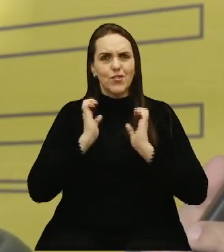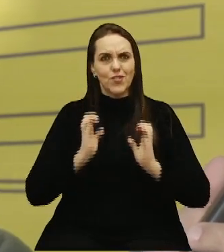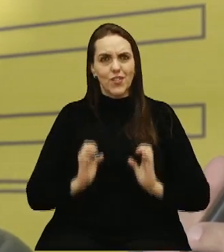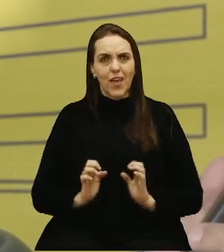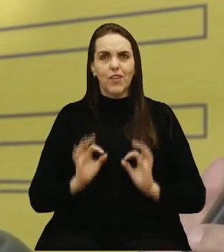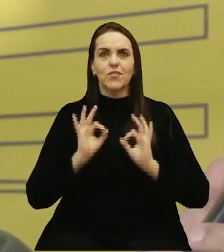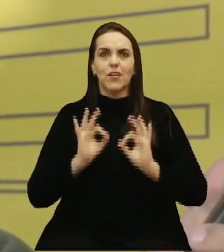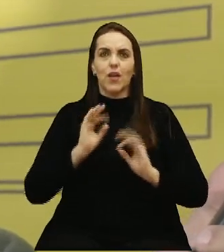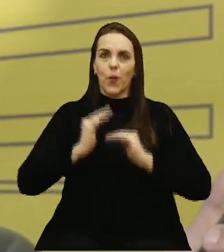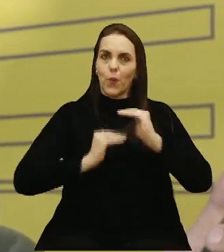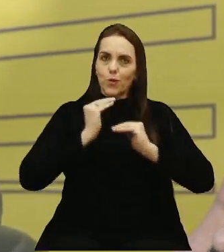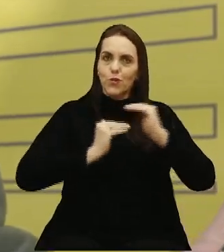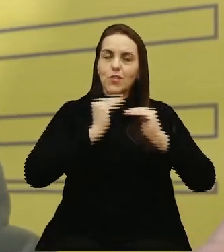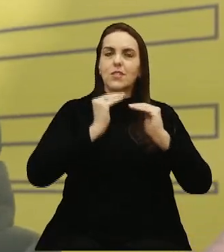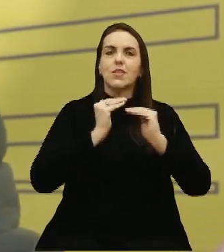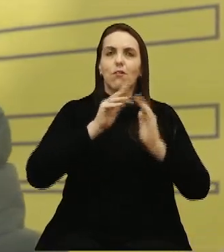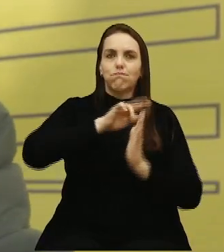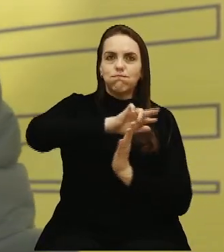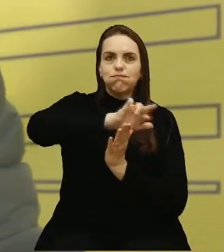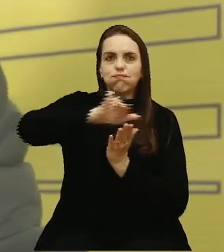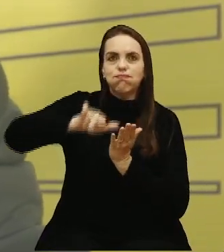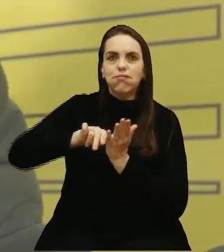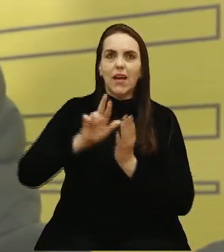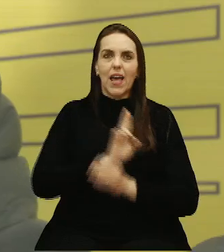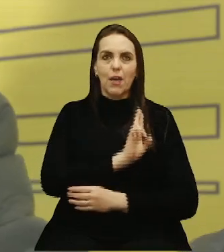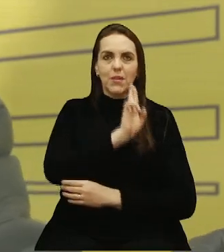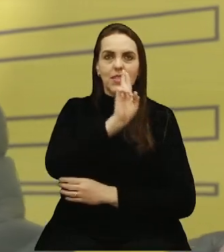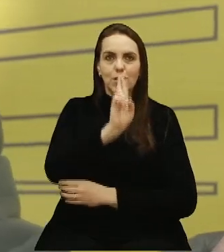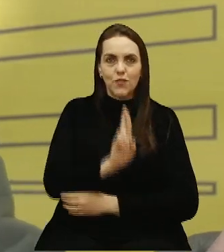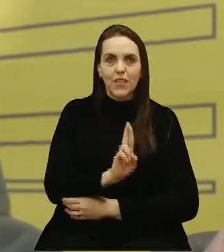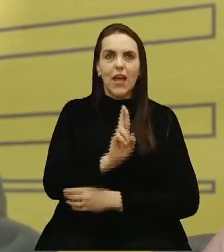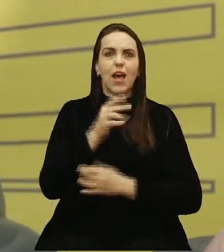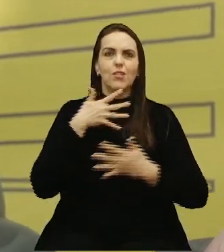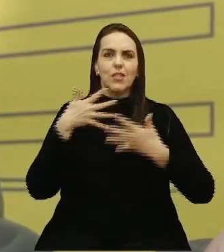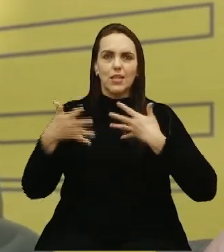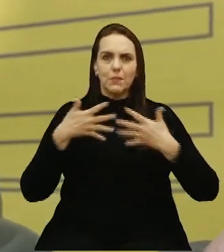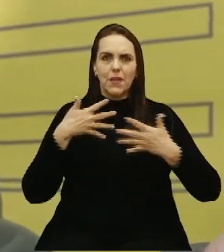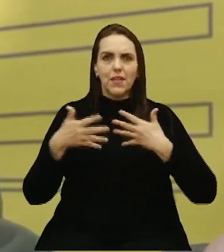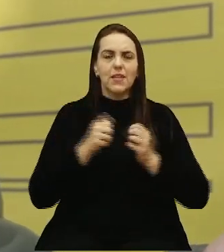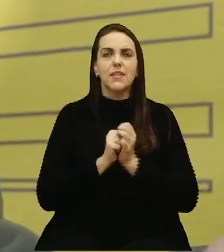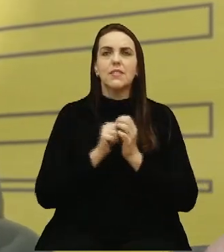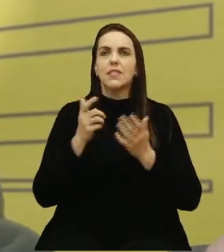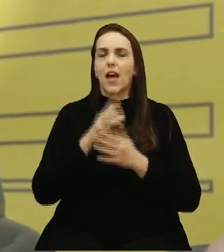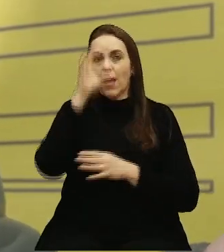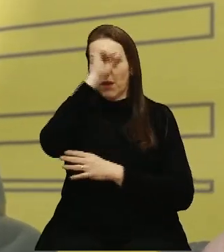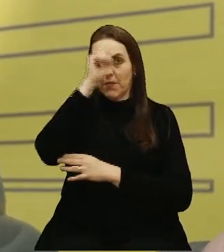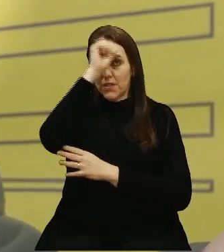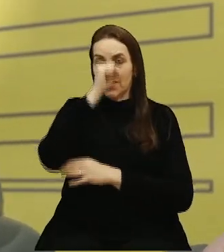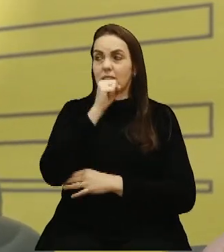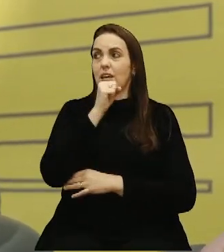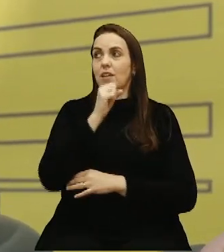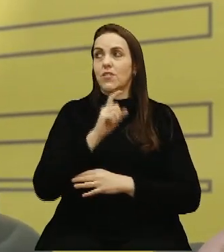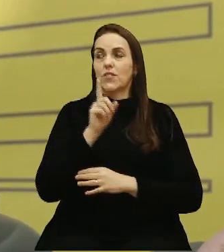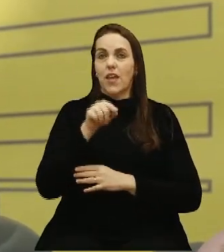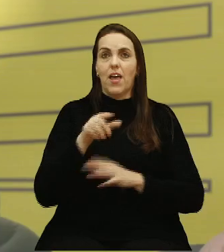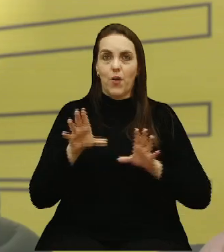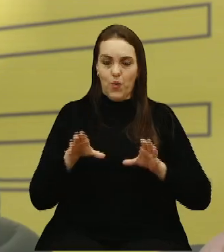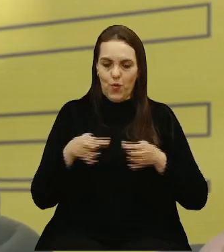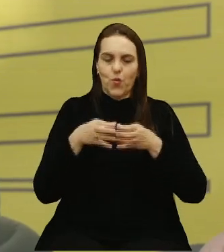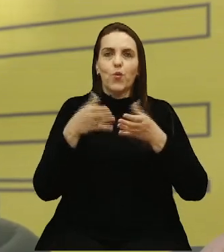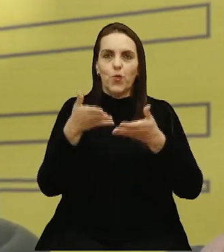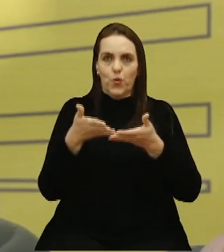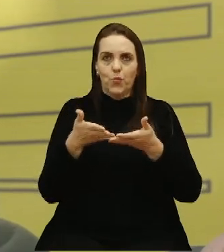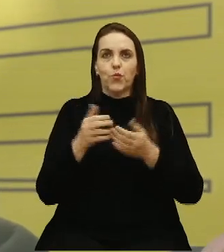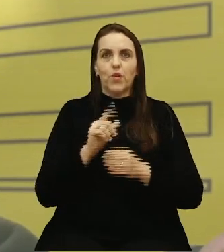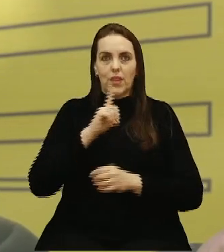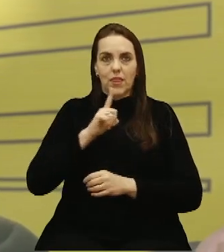como construção, como pluralidade, representatividade, transparência, aprendizagem. E esse grupo, né, a